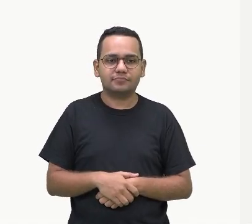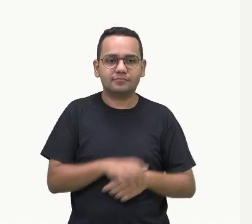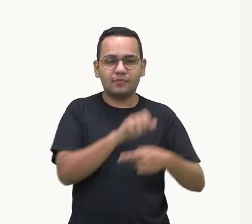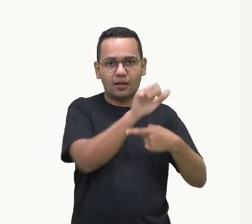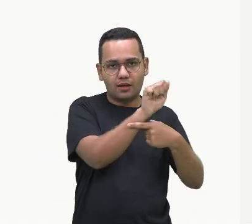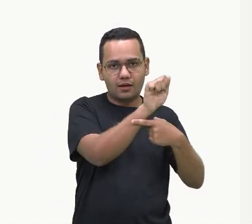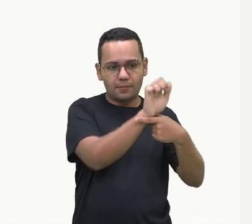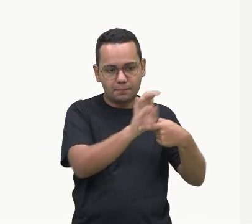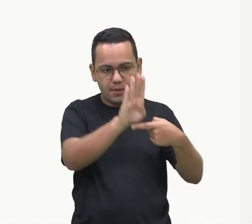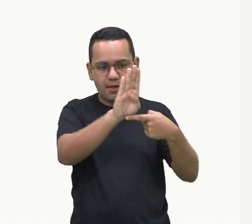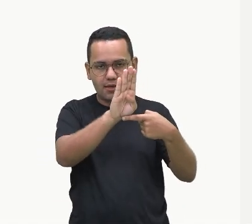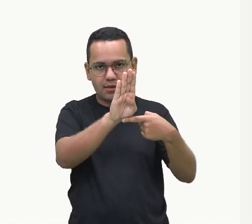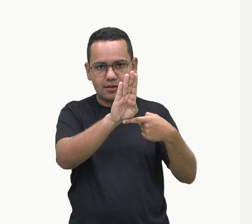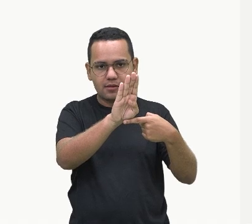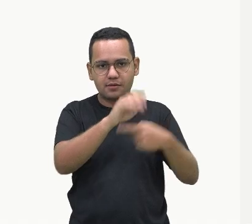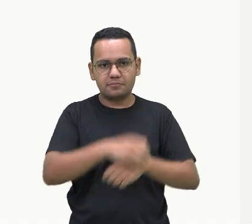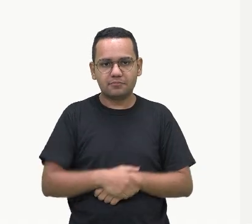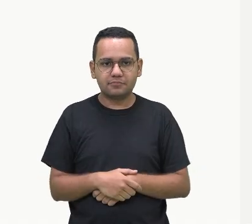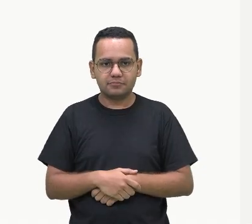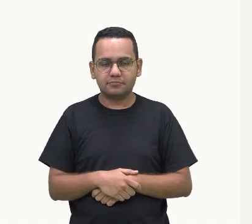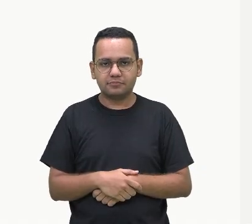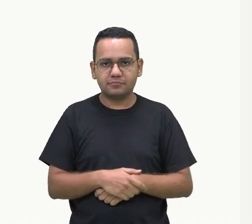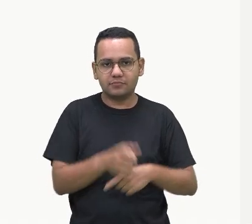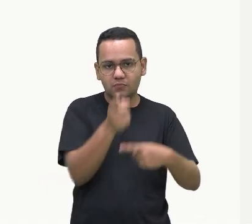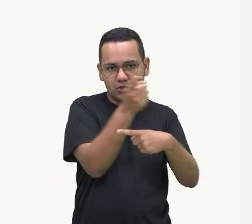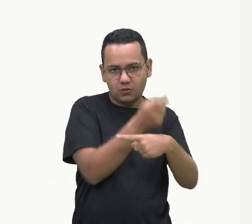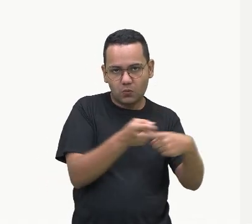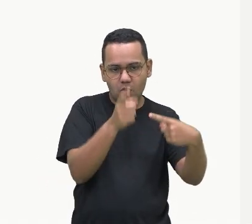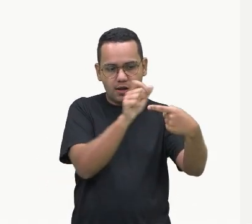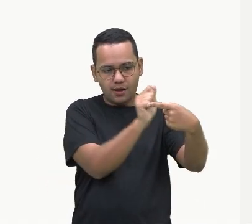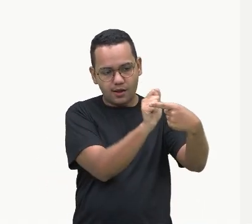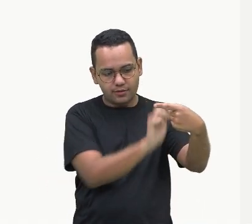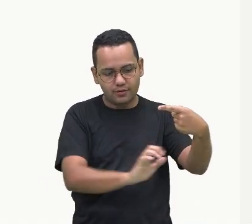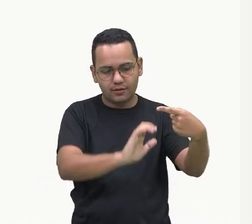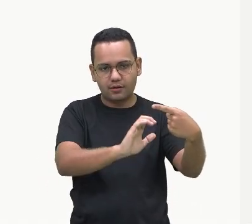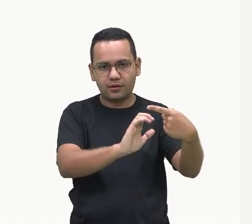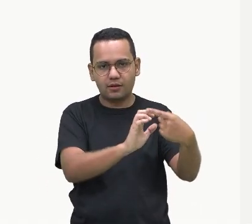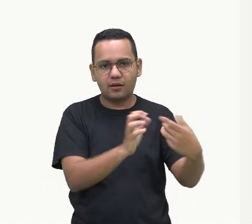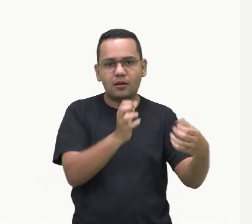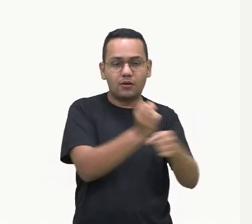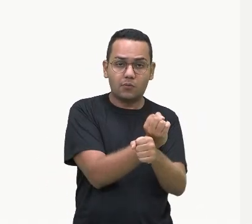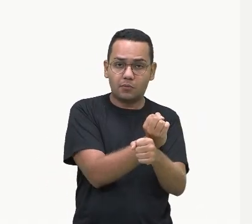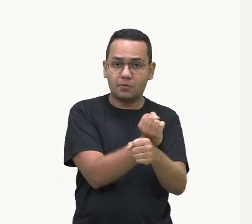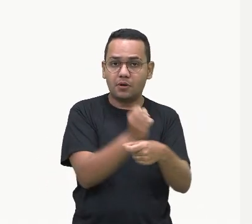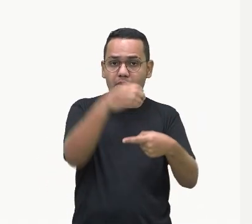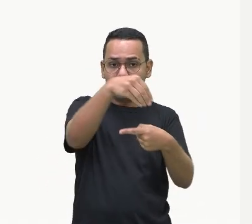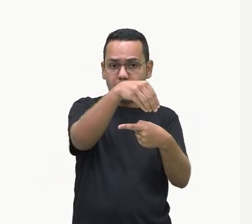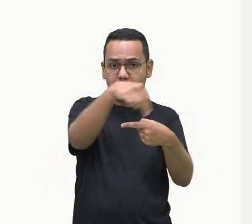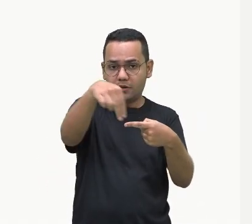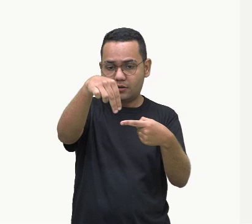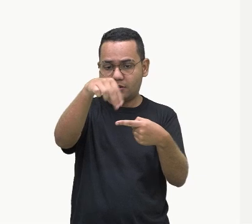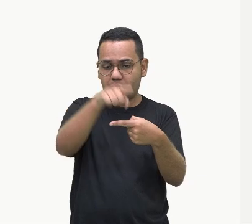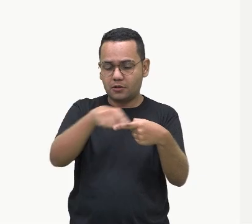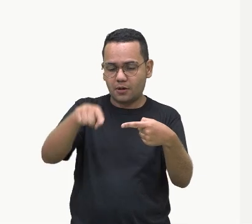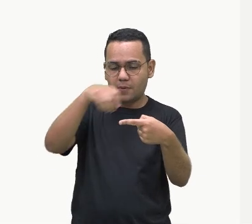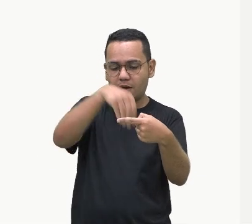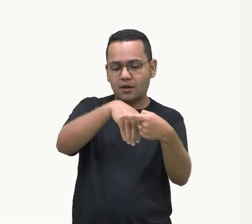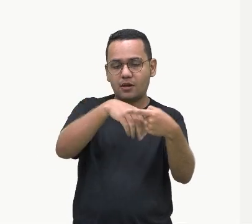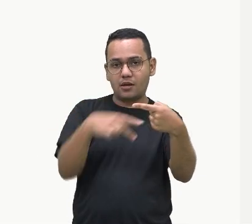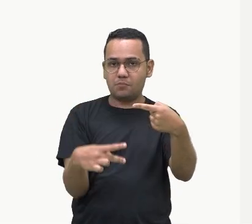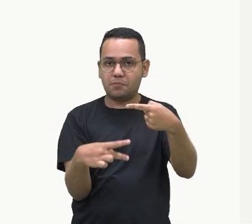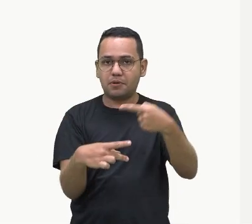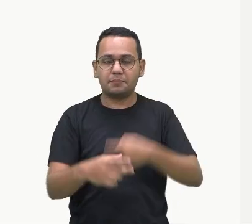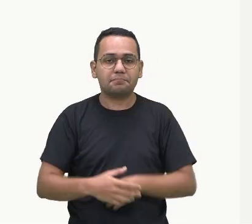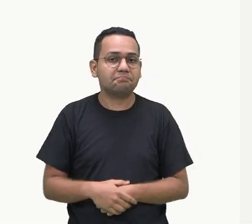para B, melhor, AB está para AC, assim como MN está